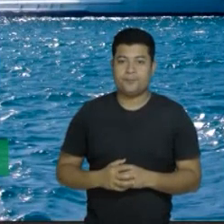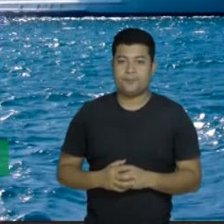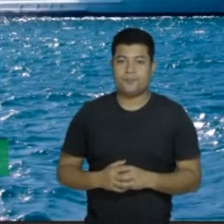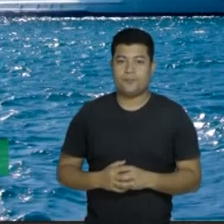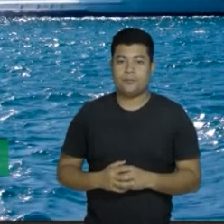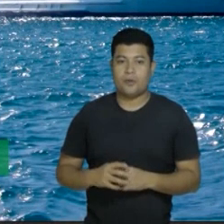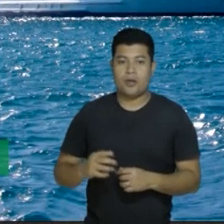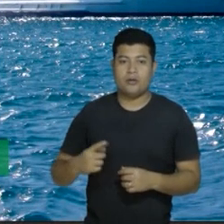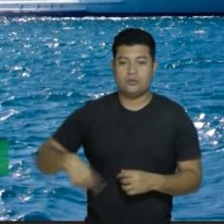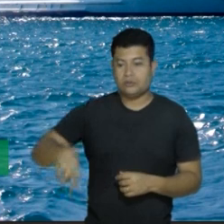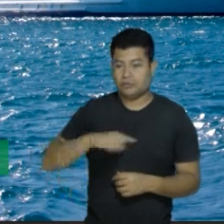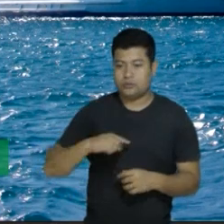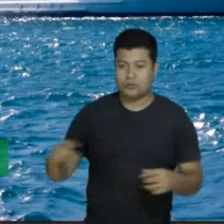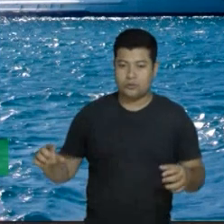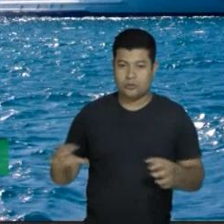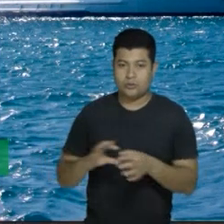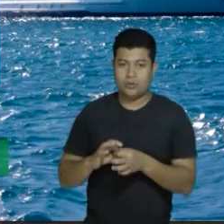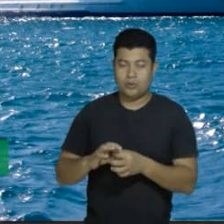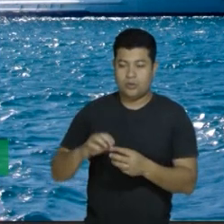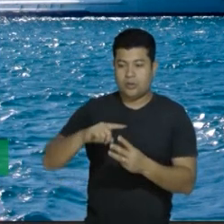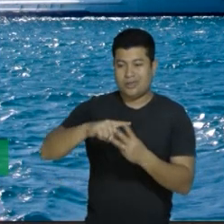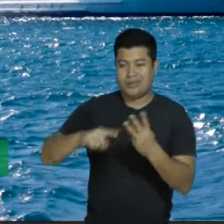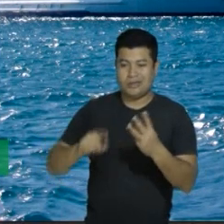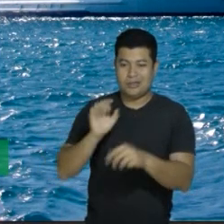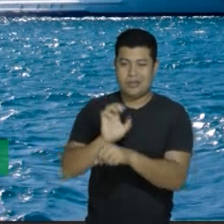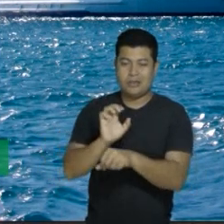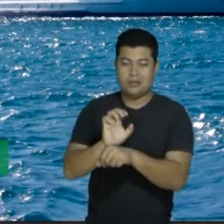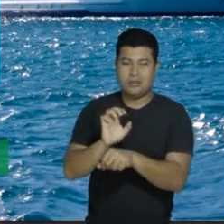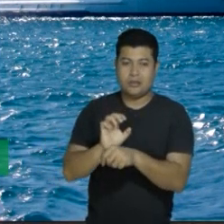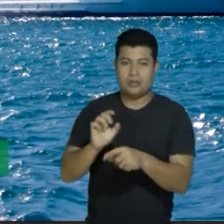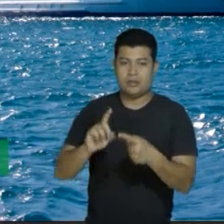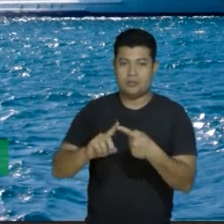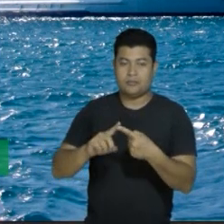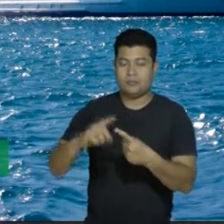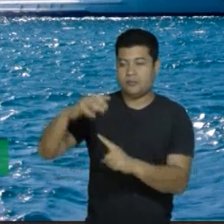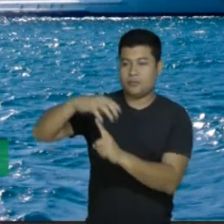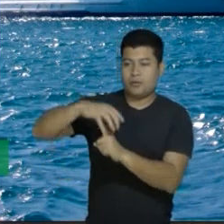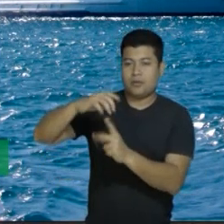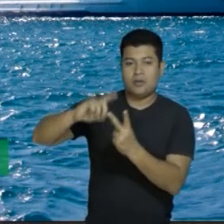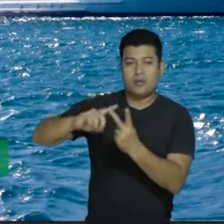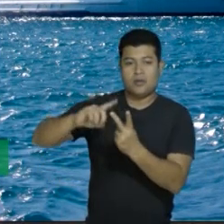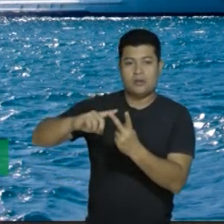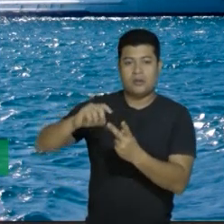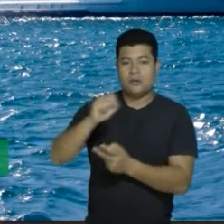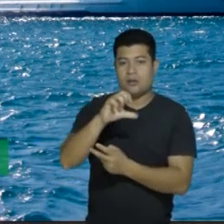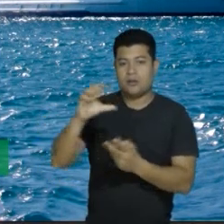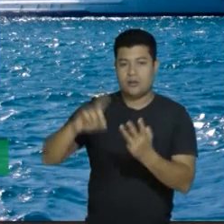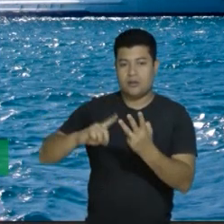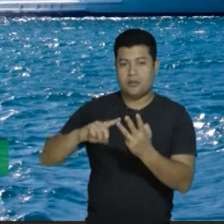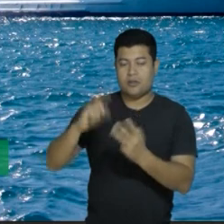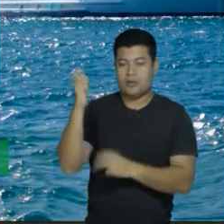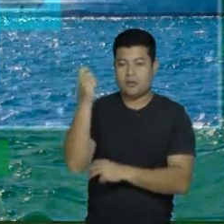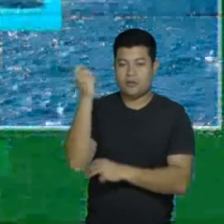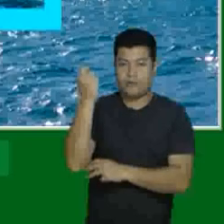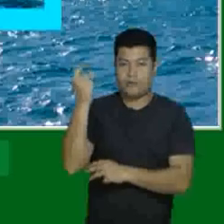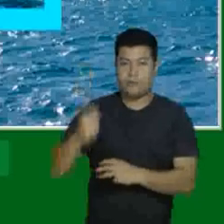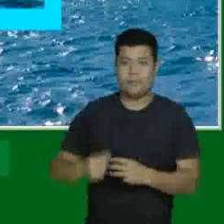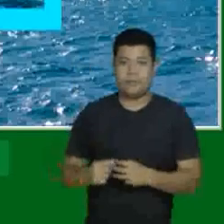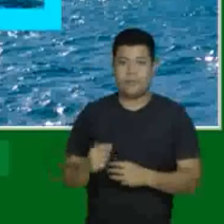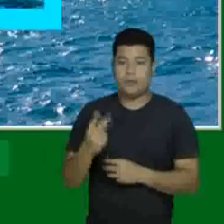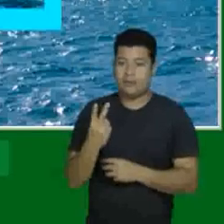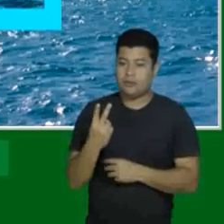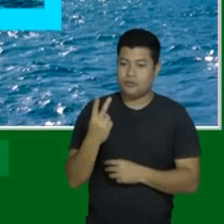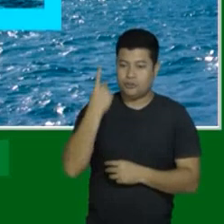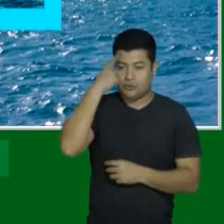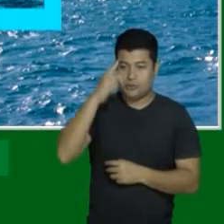reunir Paraná, Santa Catarina, Rio Grande do Sul, aqui em Florianópolis, no dia 29 e 30, nos dias 29 e 30 de novembro